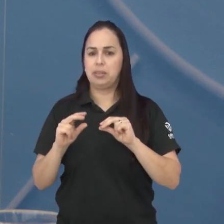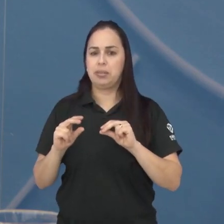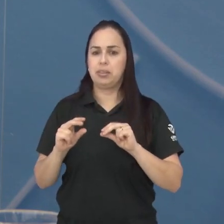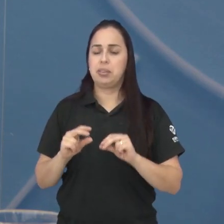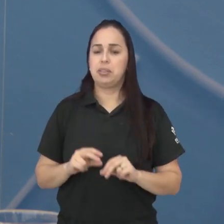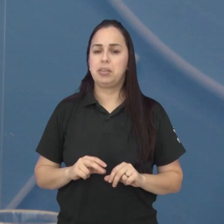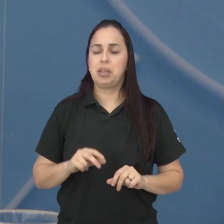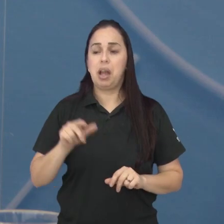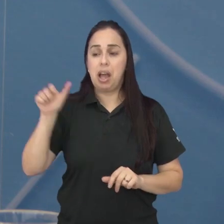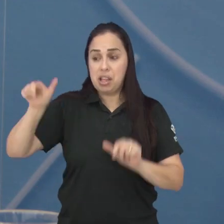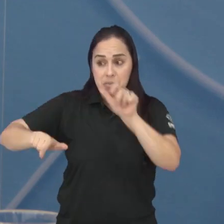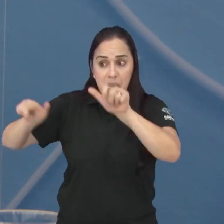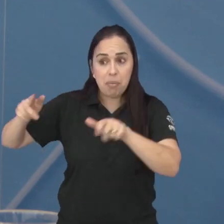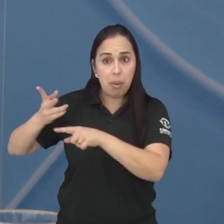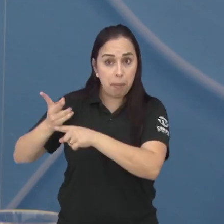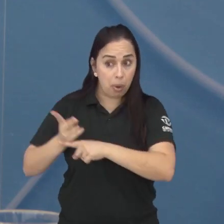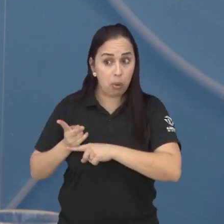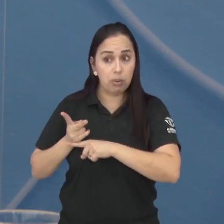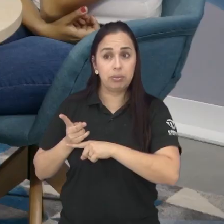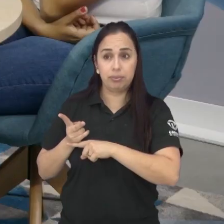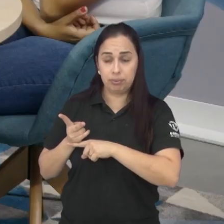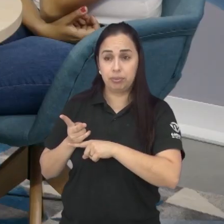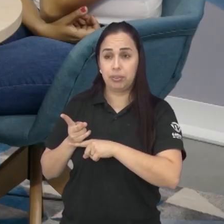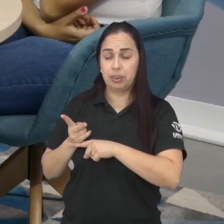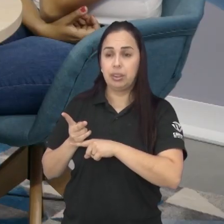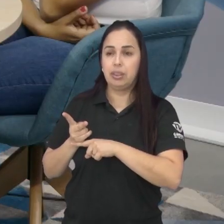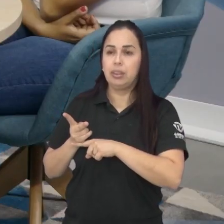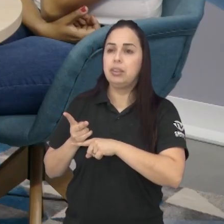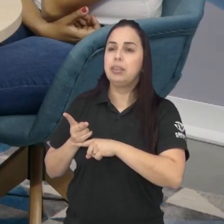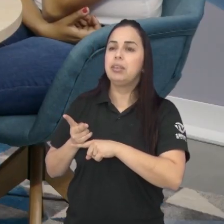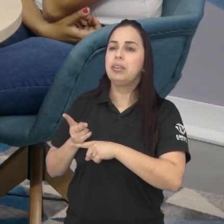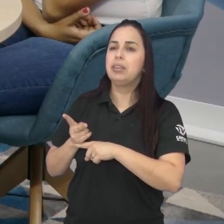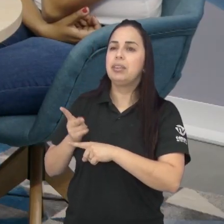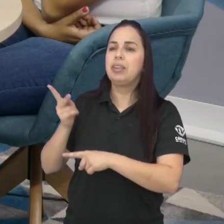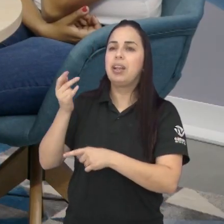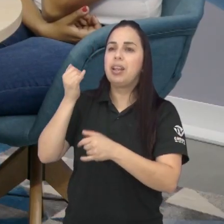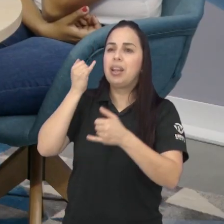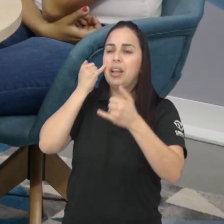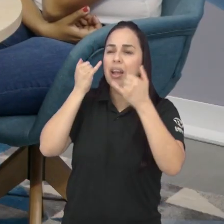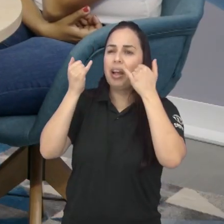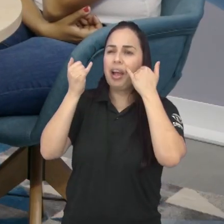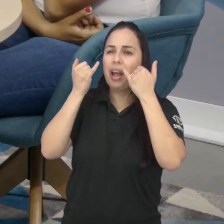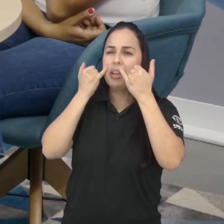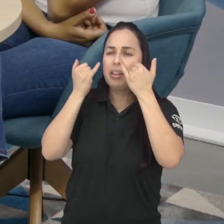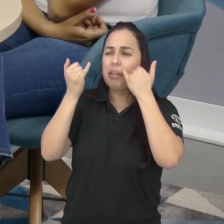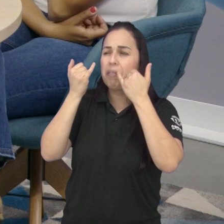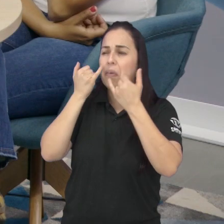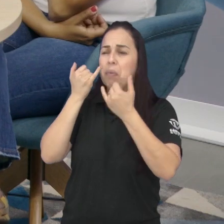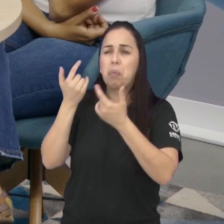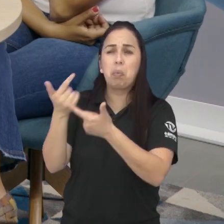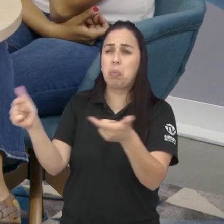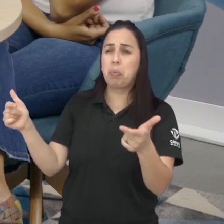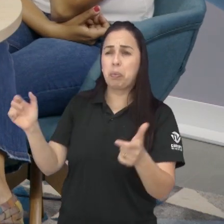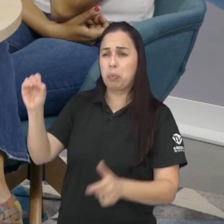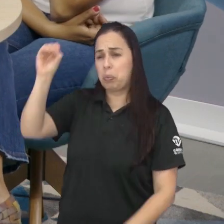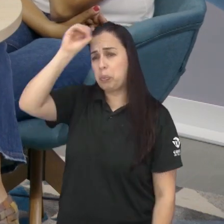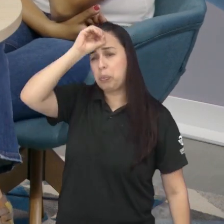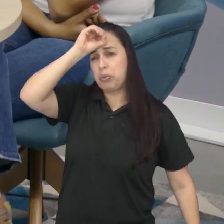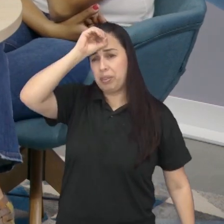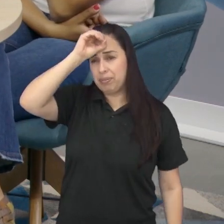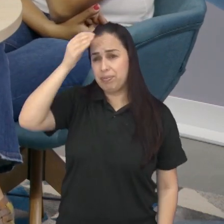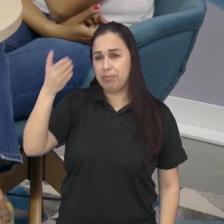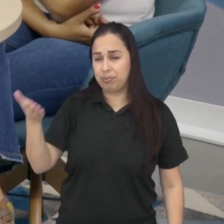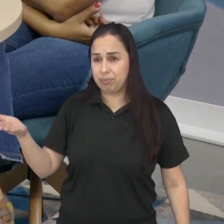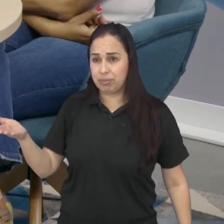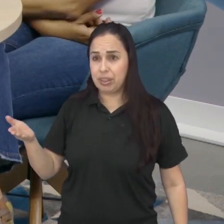que muitas mulheres me procuram. E quando você vai ver, a desinformação é muito grande, entende?